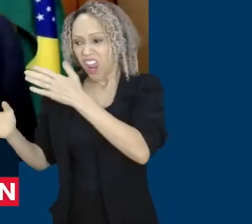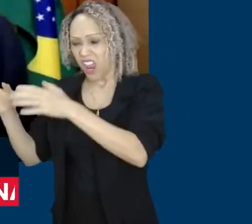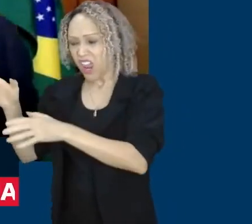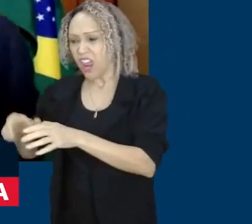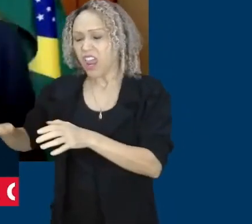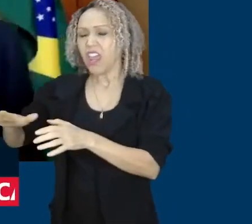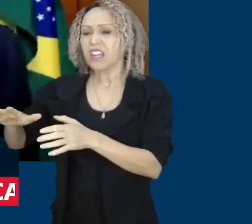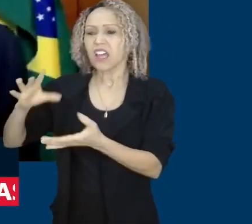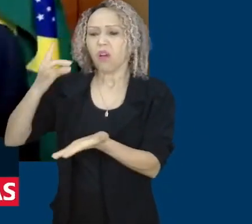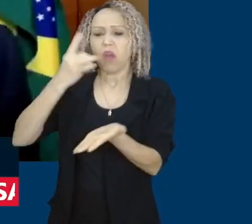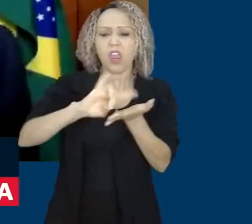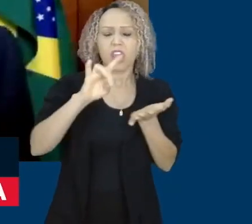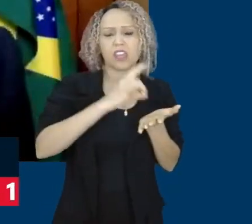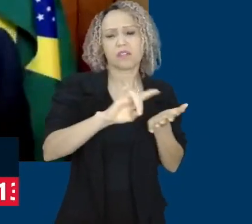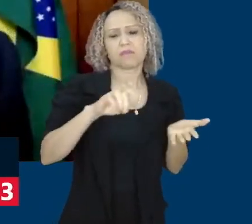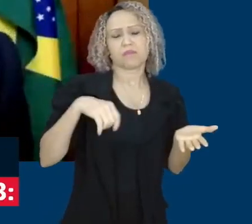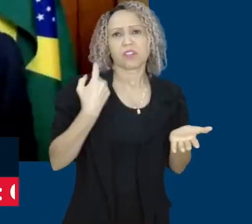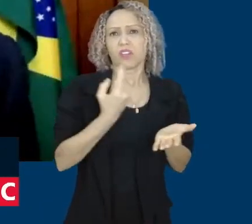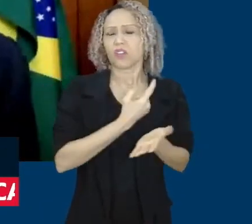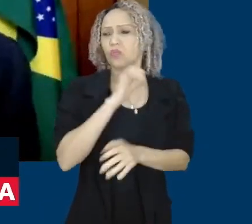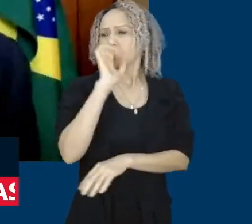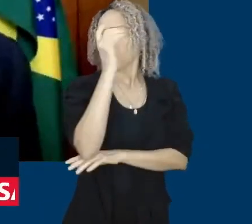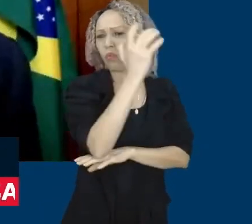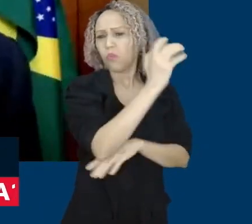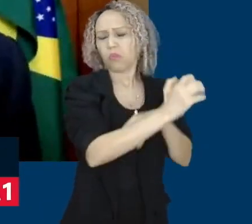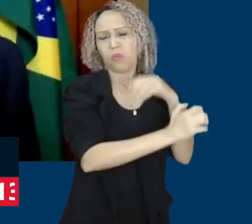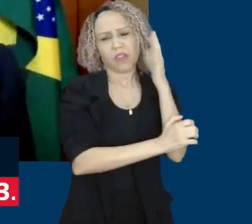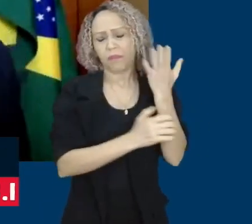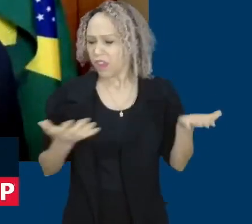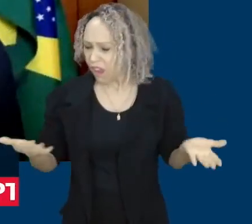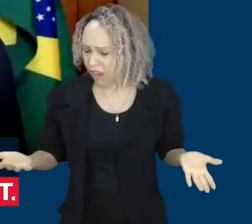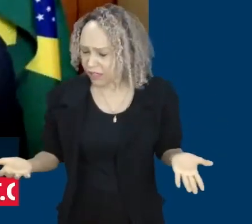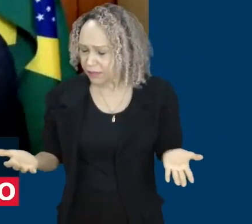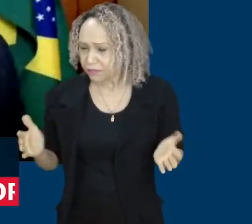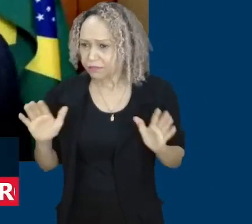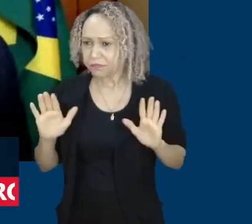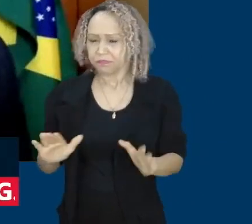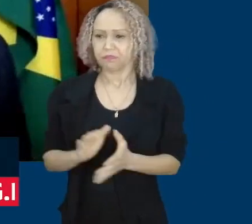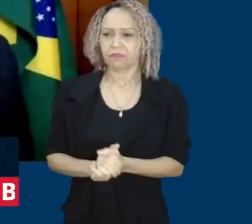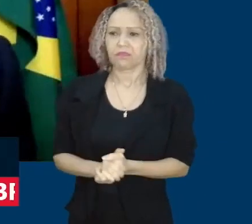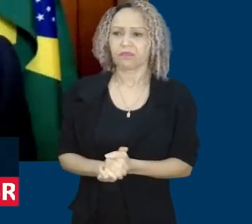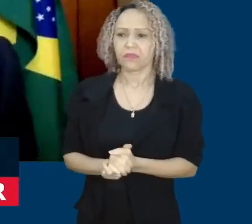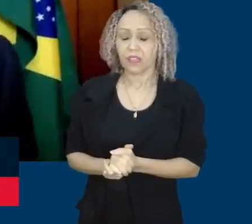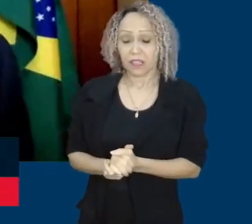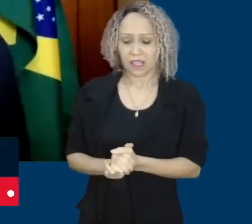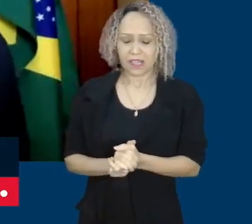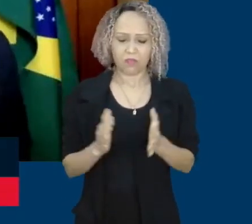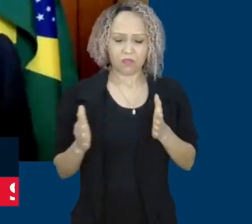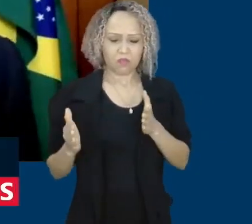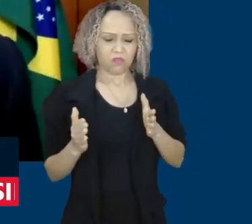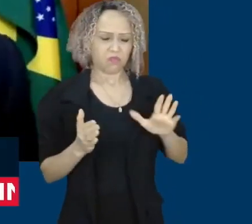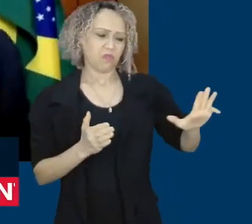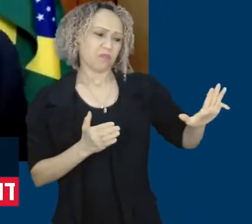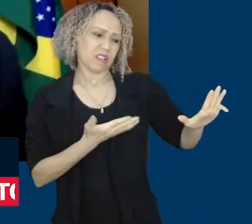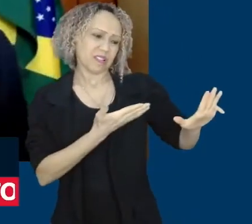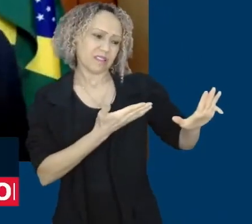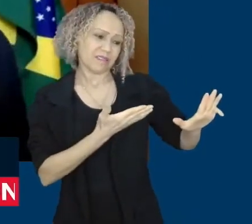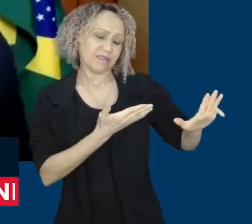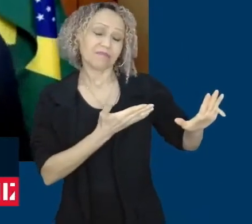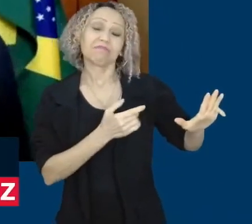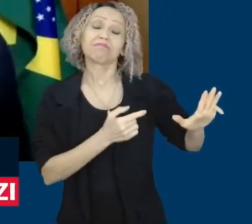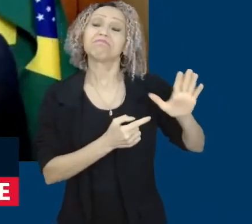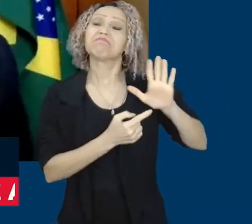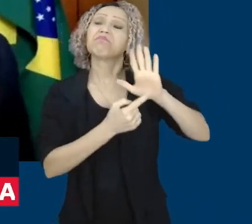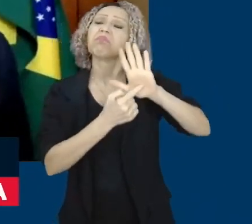sentido, nós estamos aqui firme. Eu acho que o governo do presidente Lula sinaliza positivamente ao criar